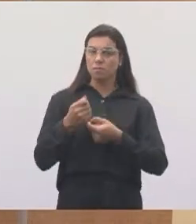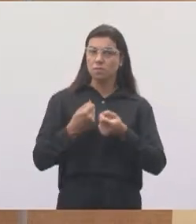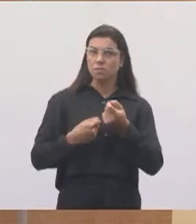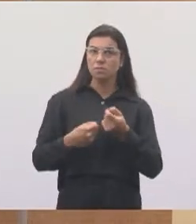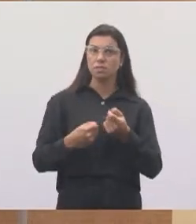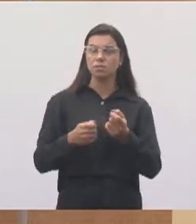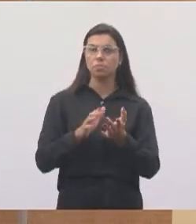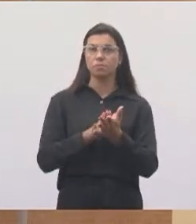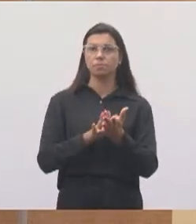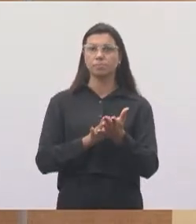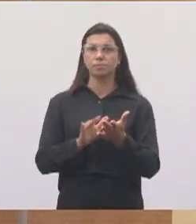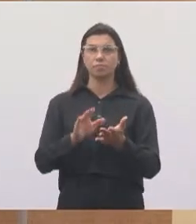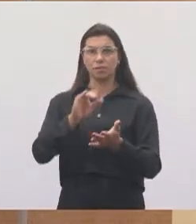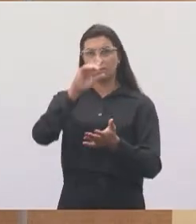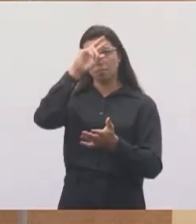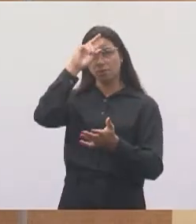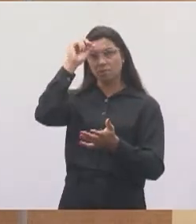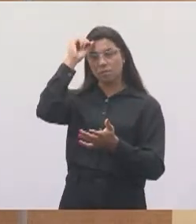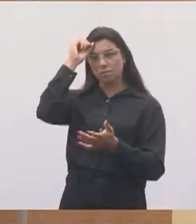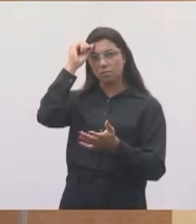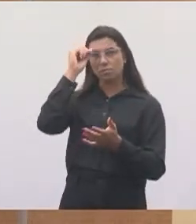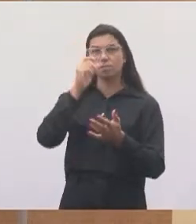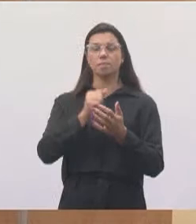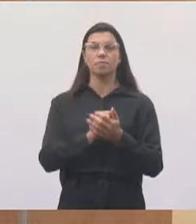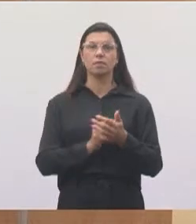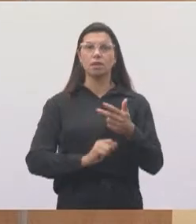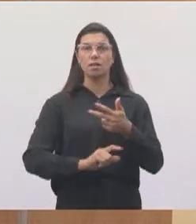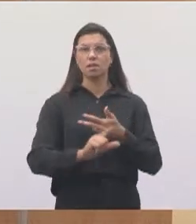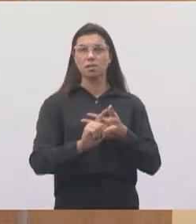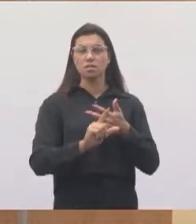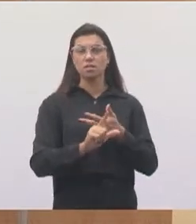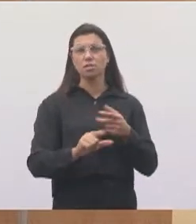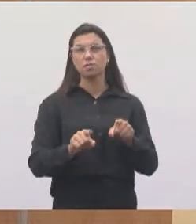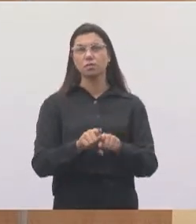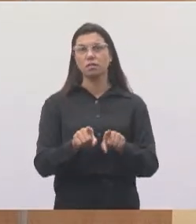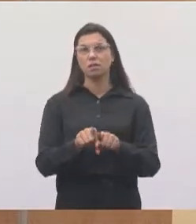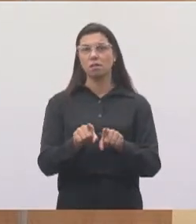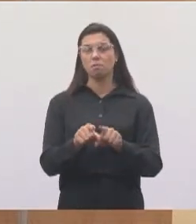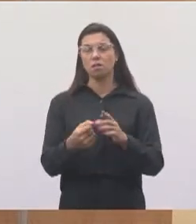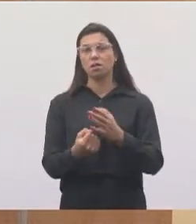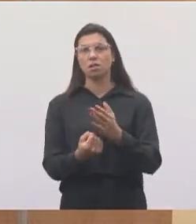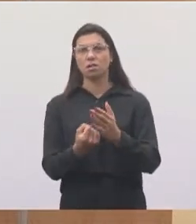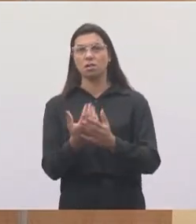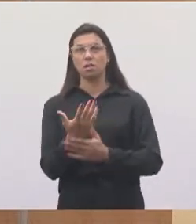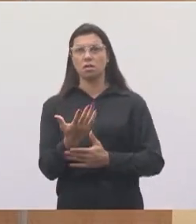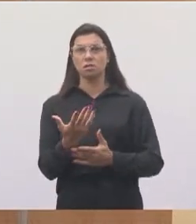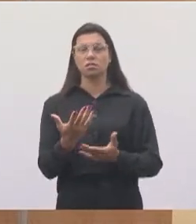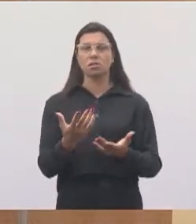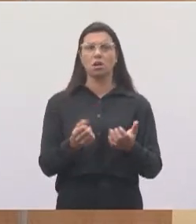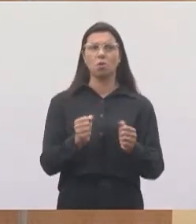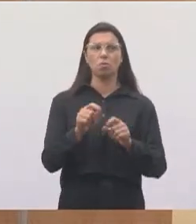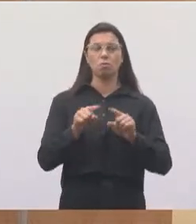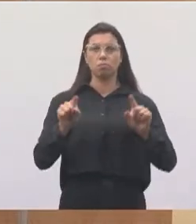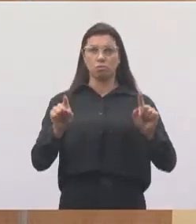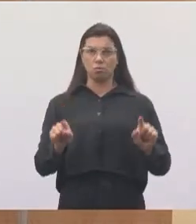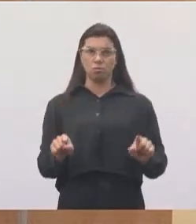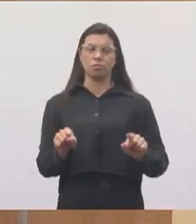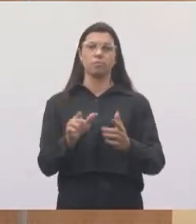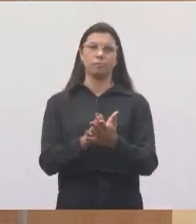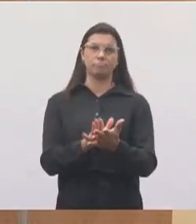direta, legislativo municipal, das autarquias e fundações públicas do